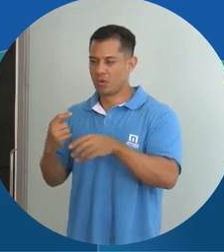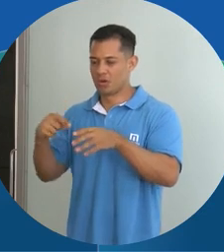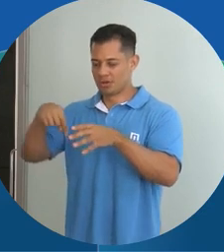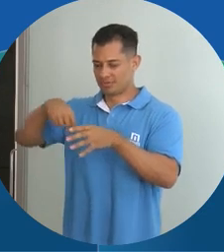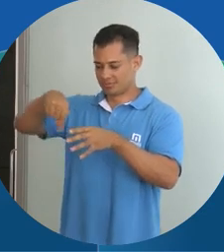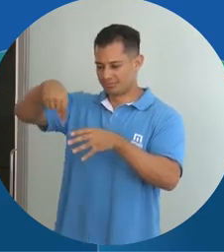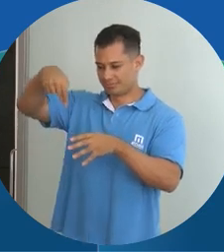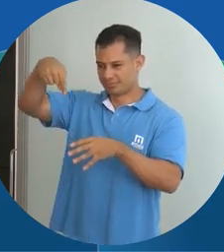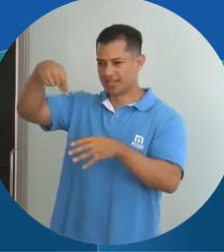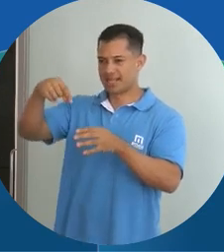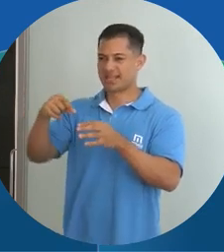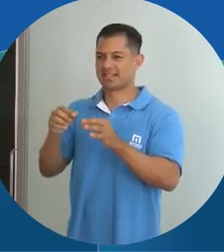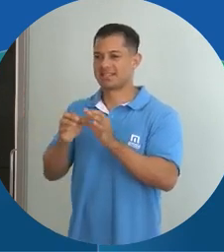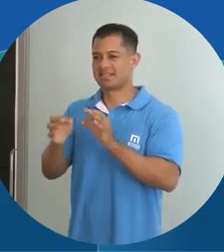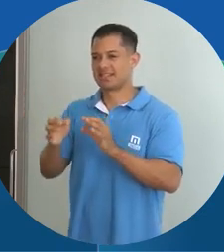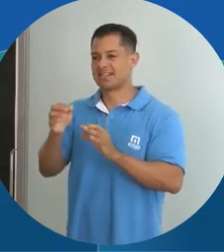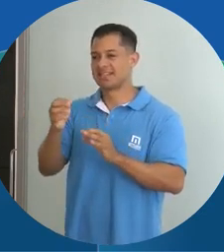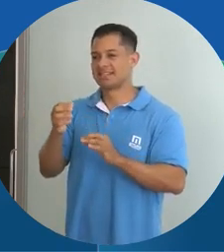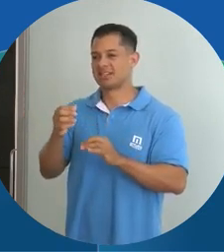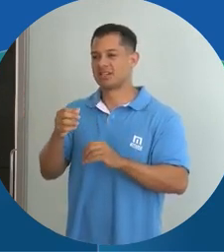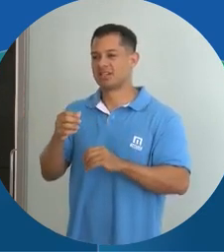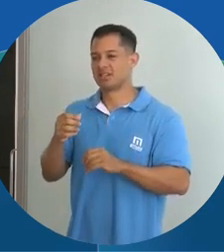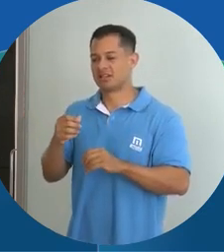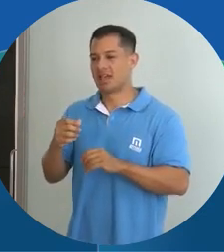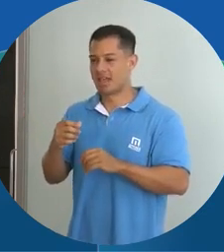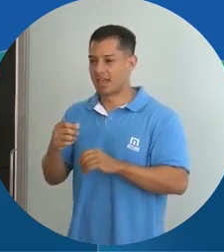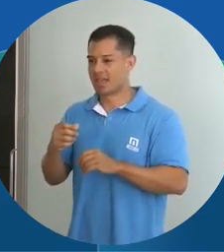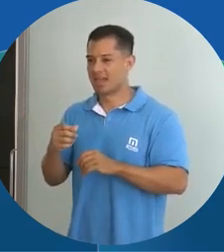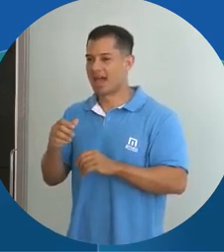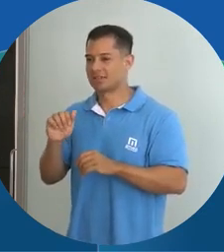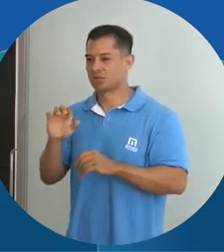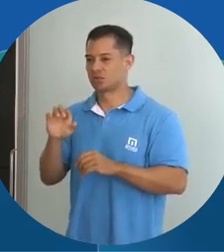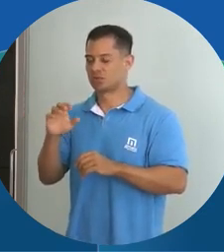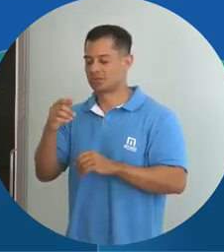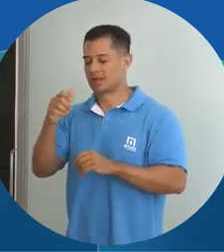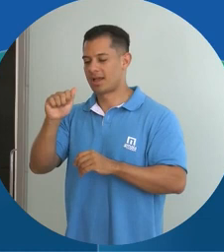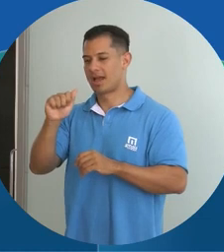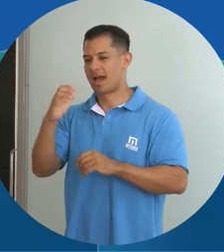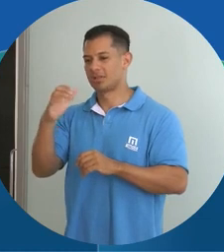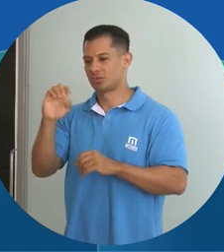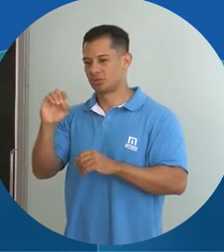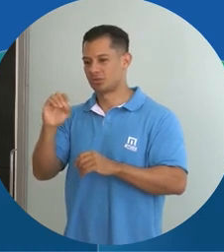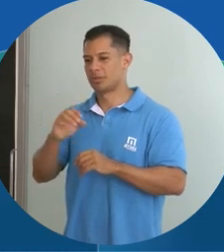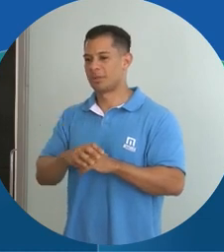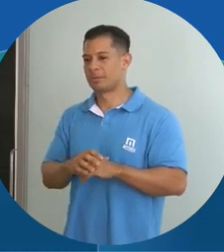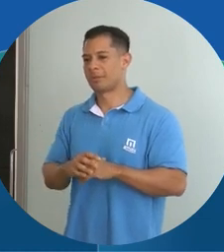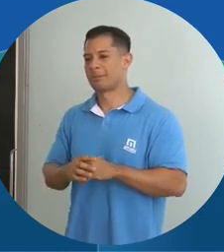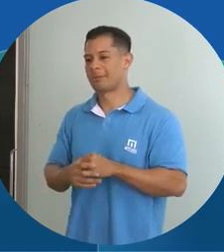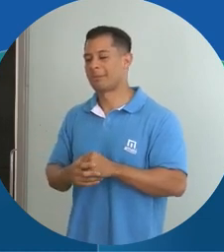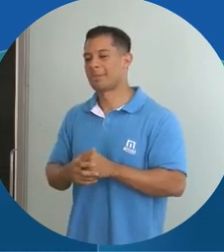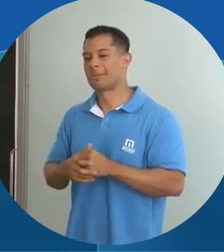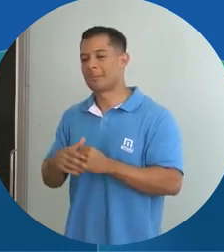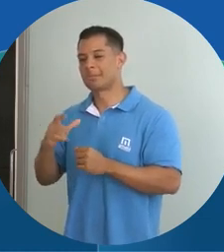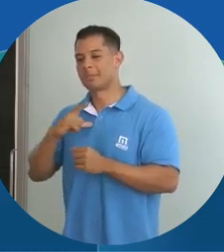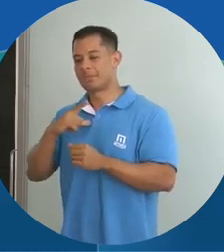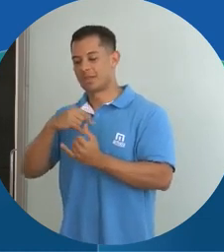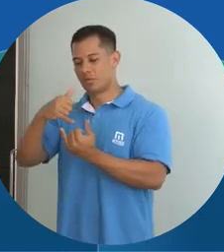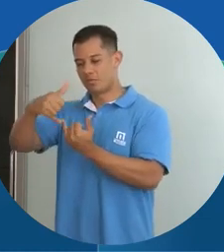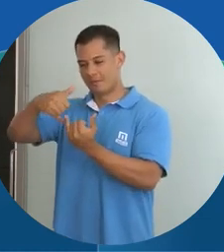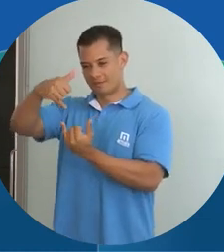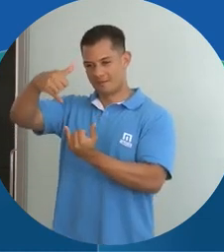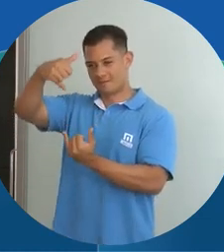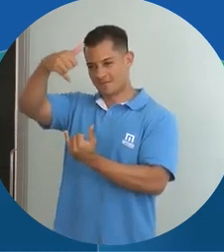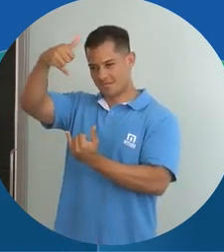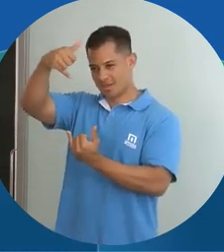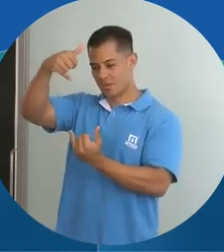centímetros, normalmente, como uma estaca usual, e aqueles fios do protendido, o